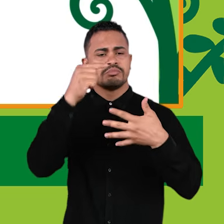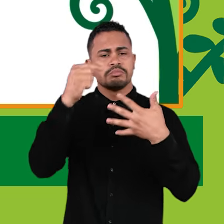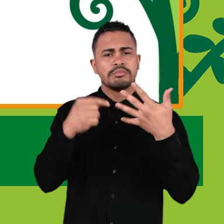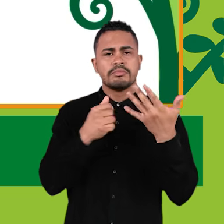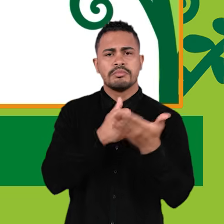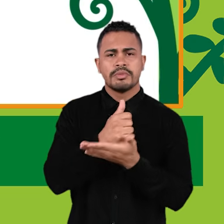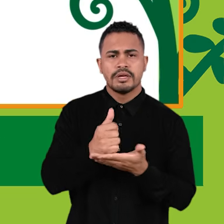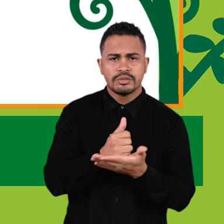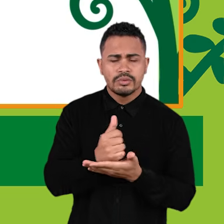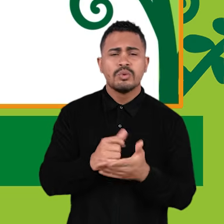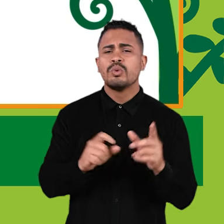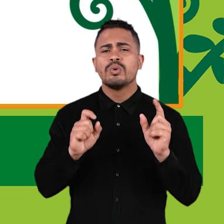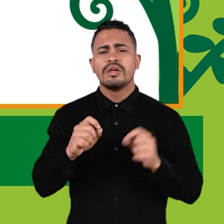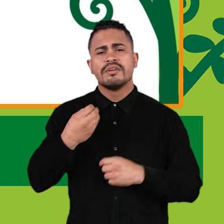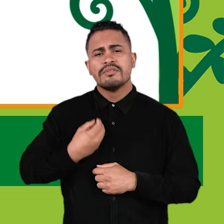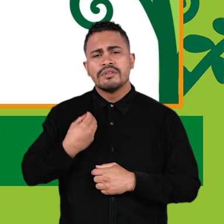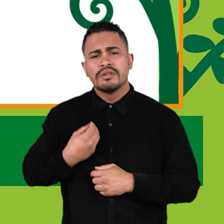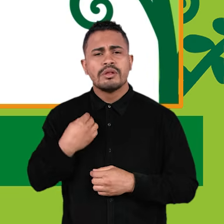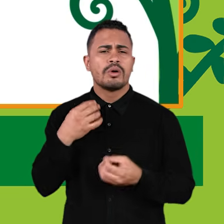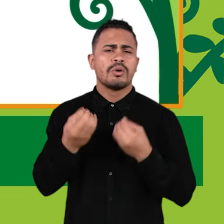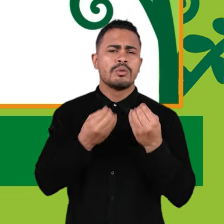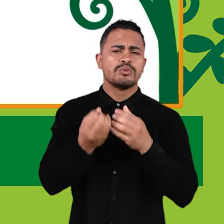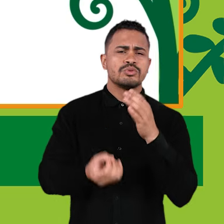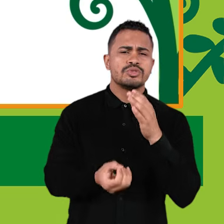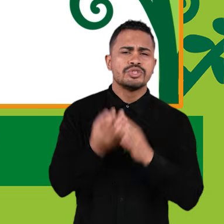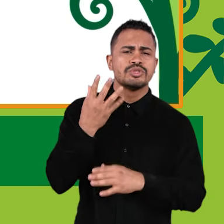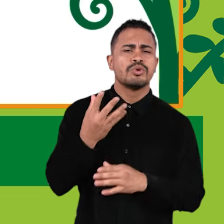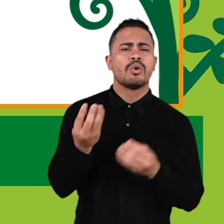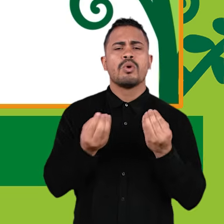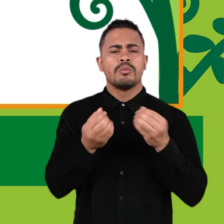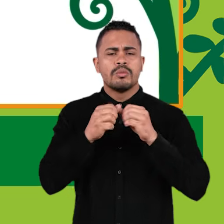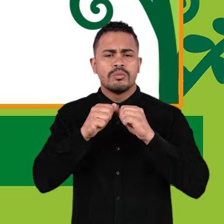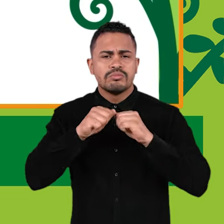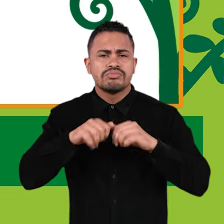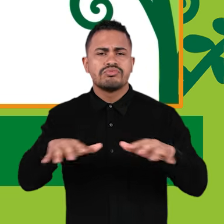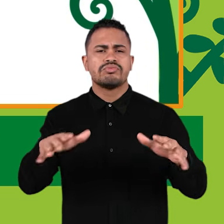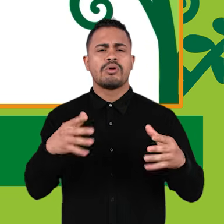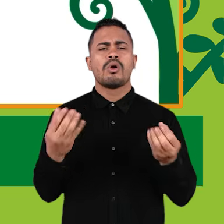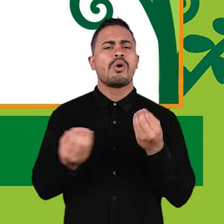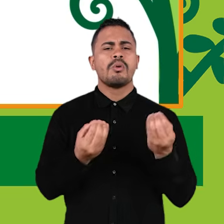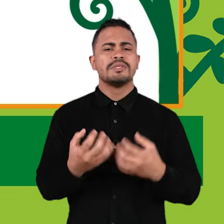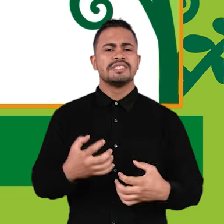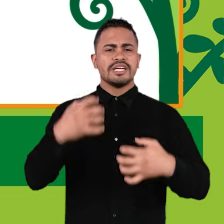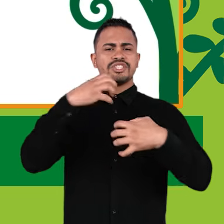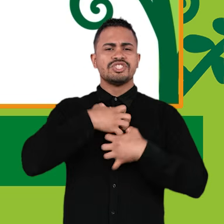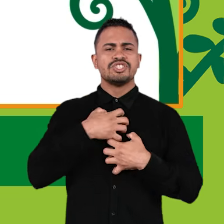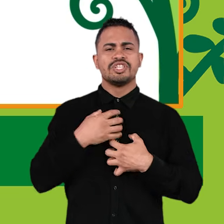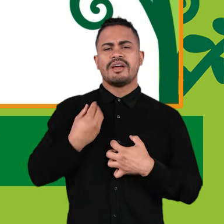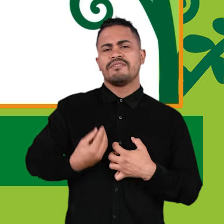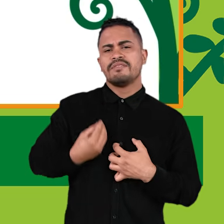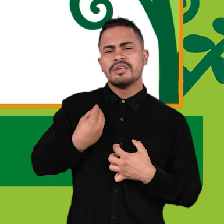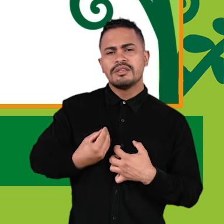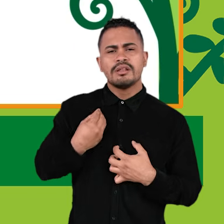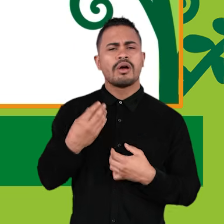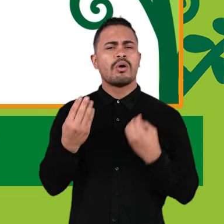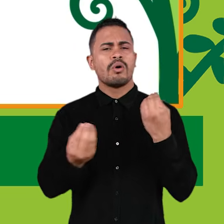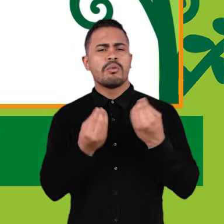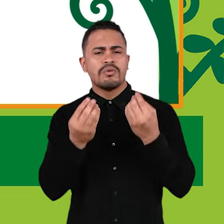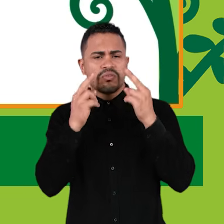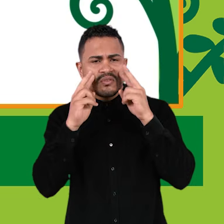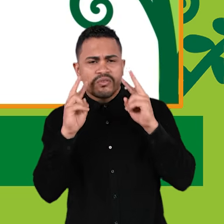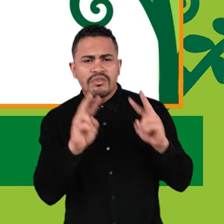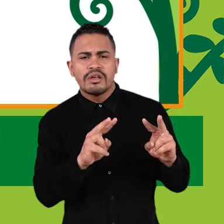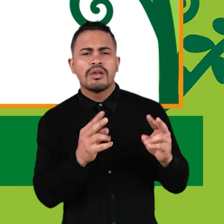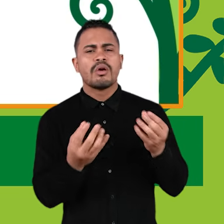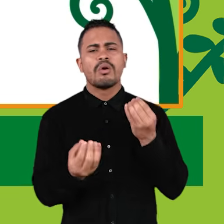né, o que é vida, como ela surgiu, como ela se diversificou, como sentir a vida, como ver, como cuidar